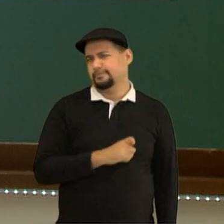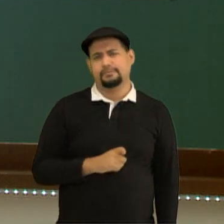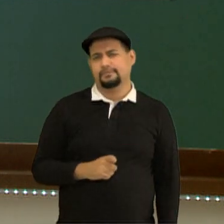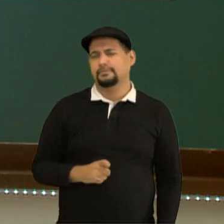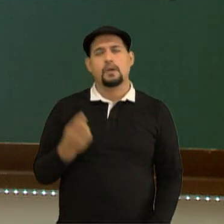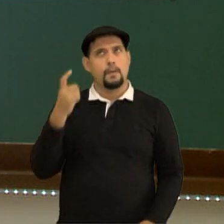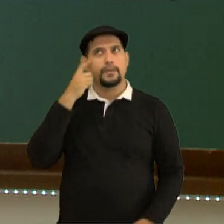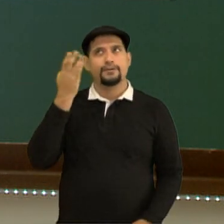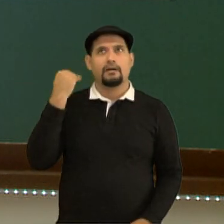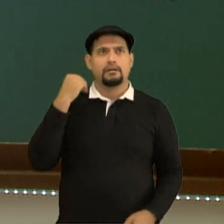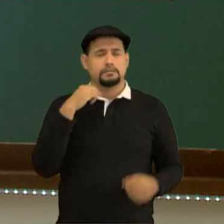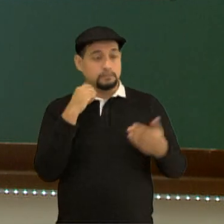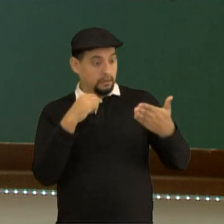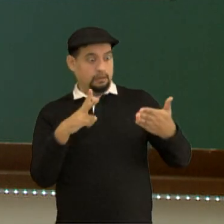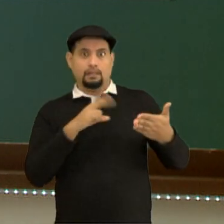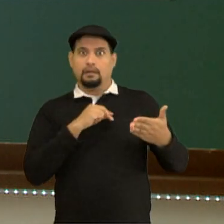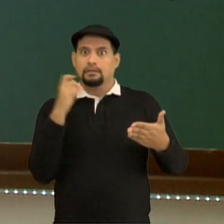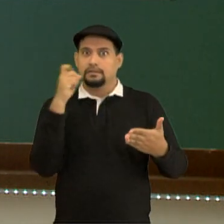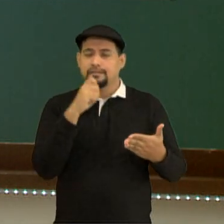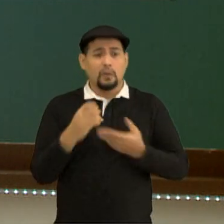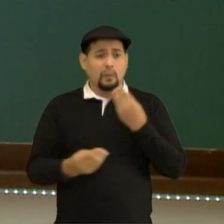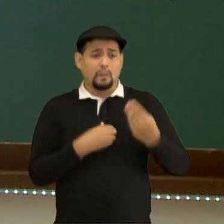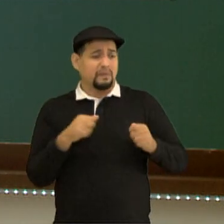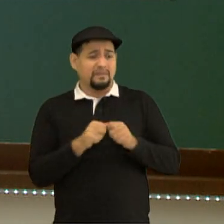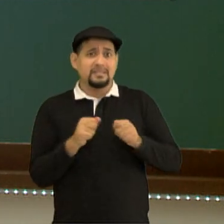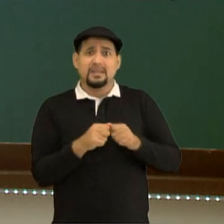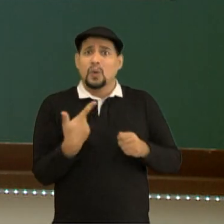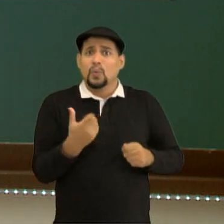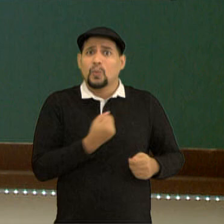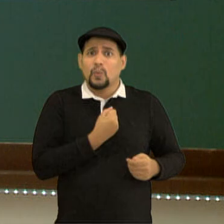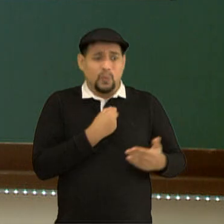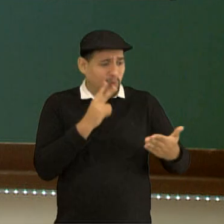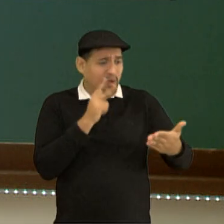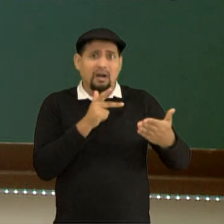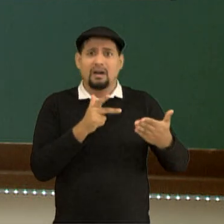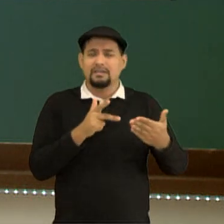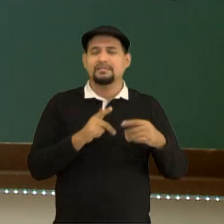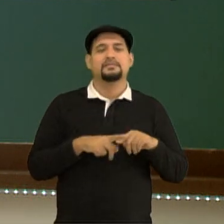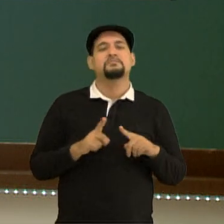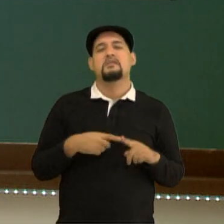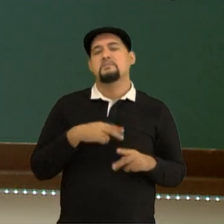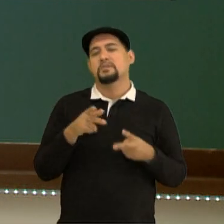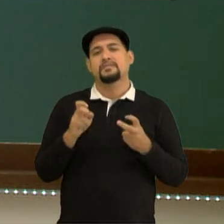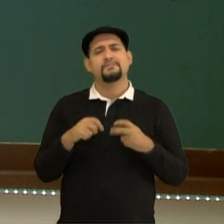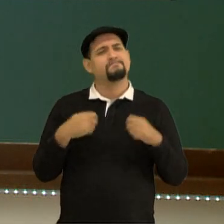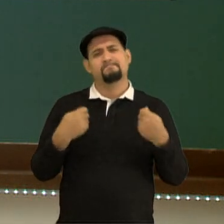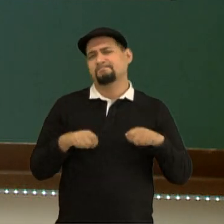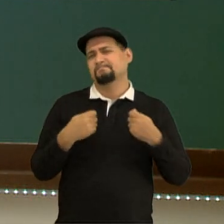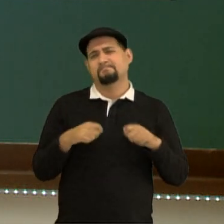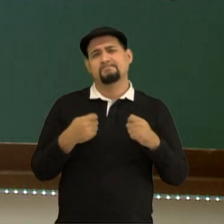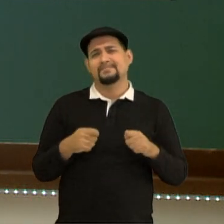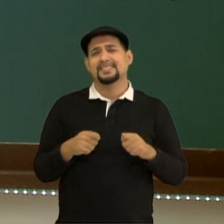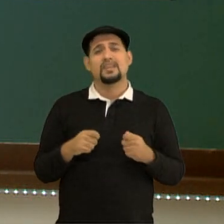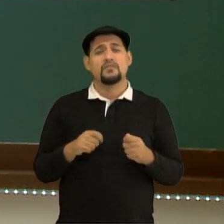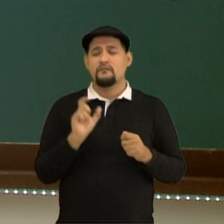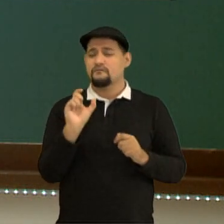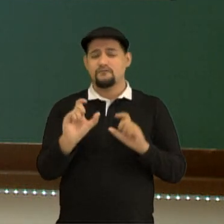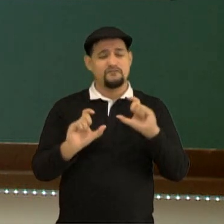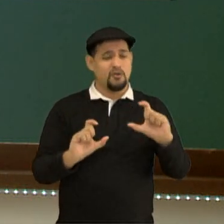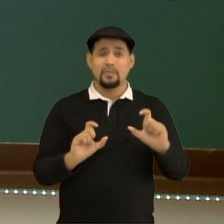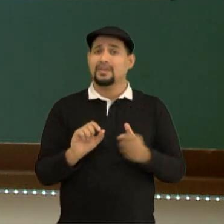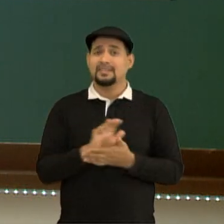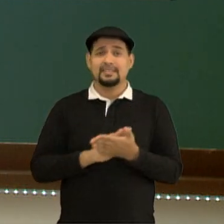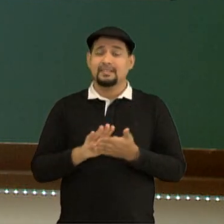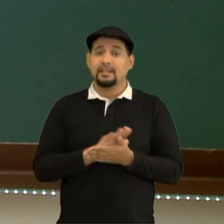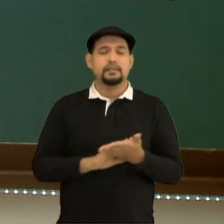imaginou no início, né? Nossa, como é que eu vou resolver esse problema? Vocês viram que, na verdade, não precisamos praticamente de forma nenhuma. A